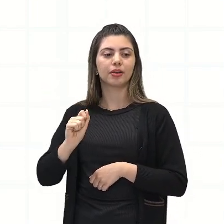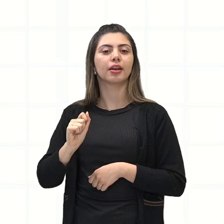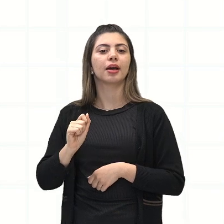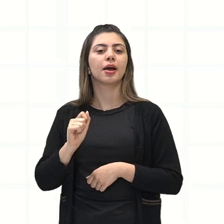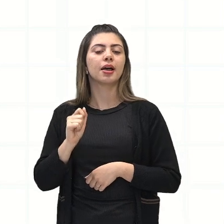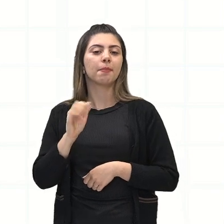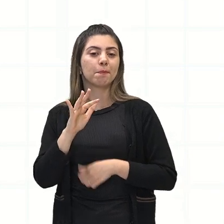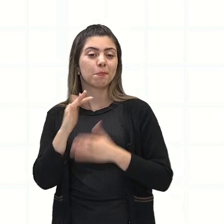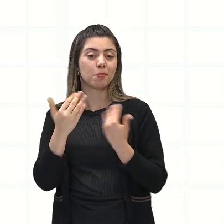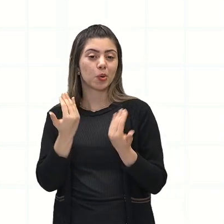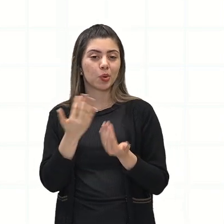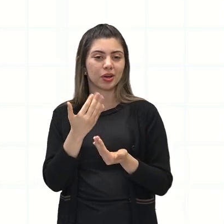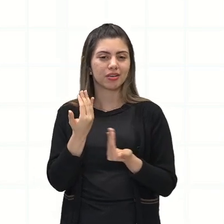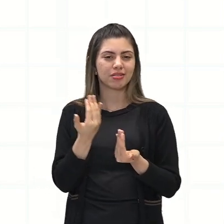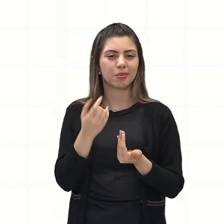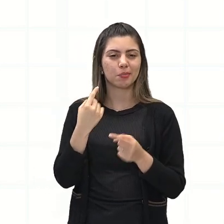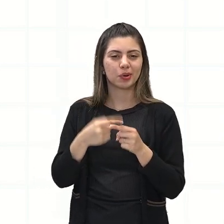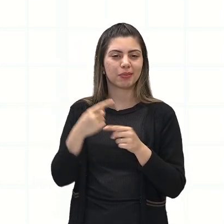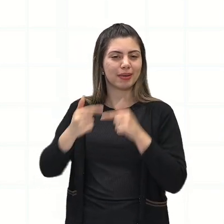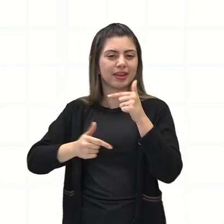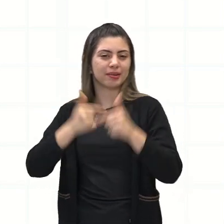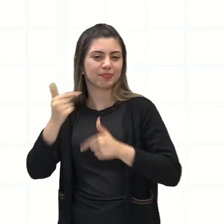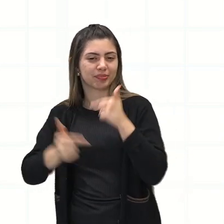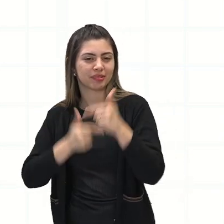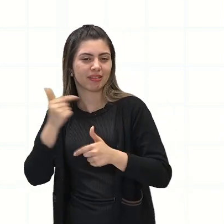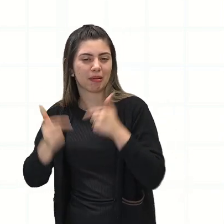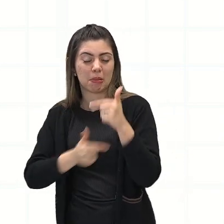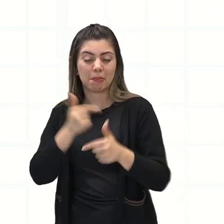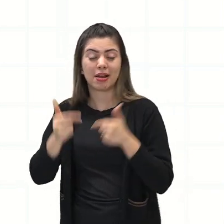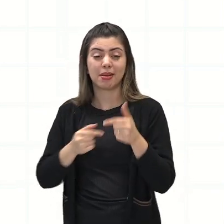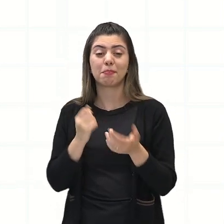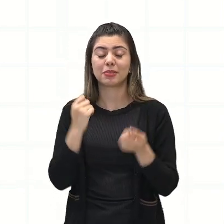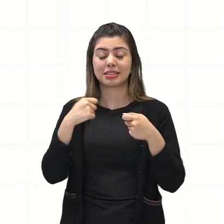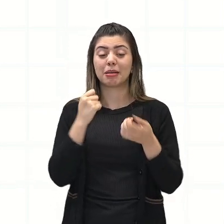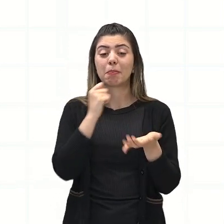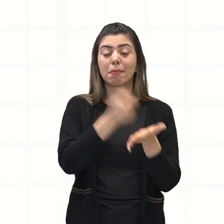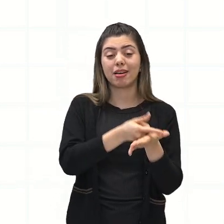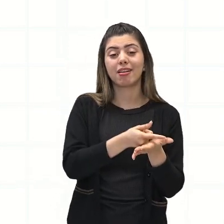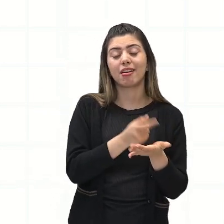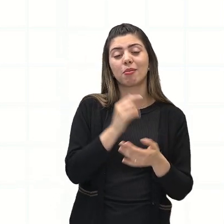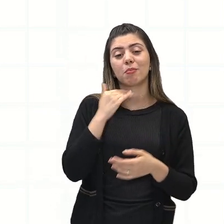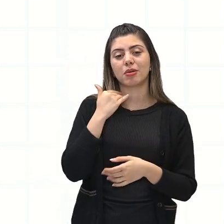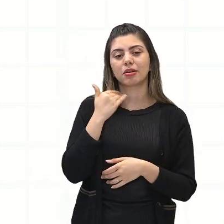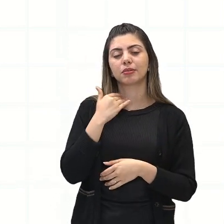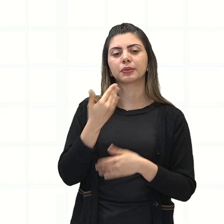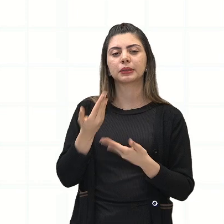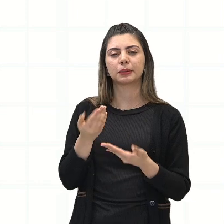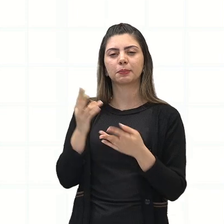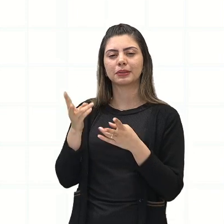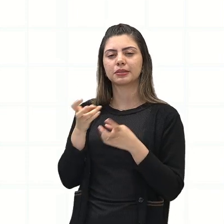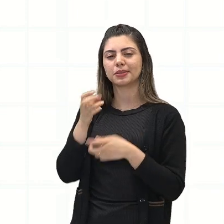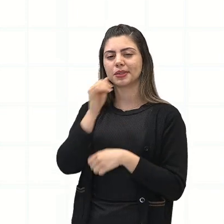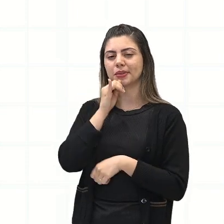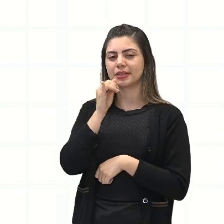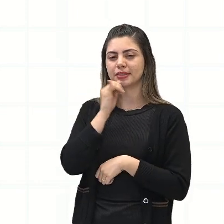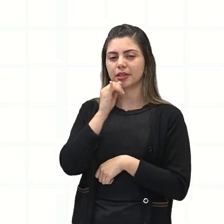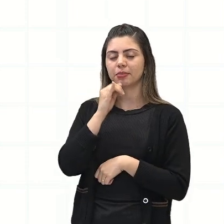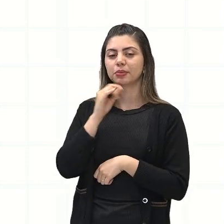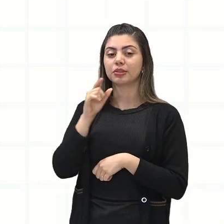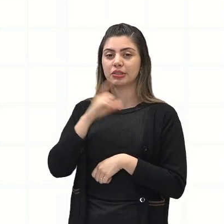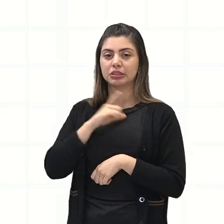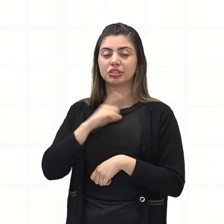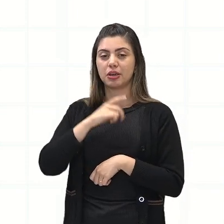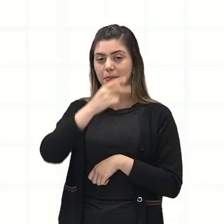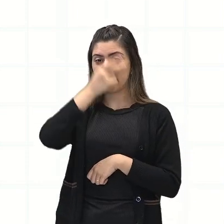para pagar o banco. Então, nesse primeiro exemplo, turma, o que nós observamos? Que alguém estava